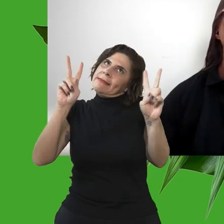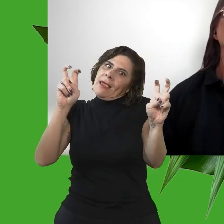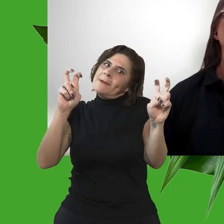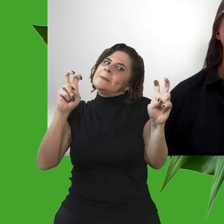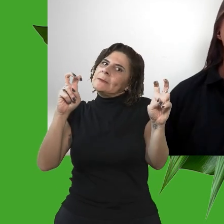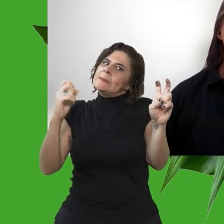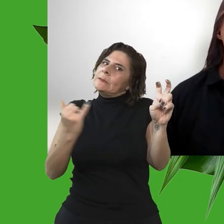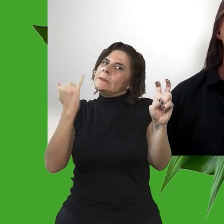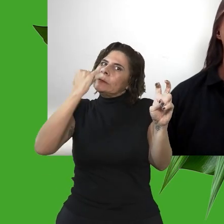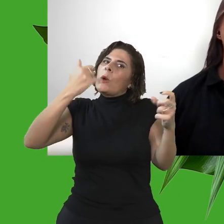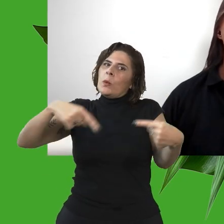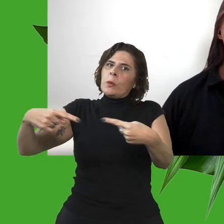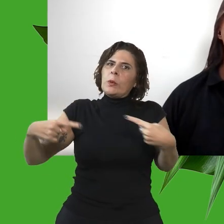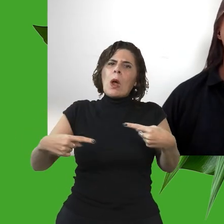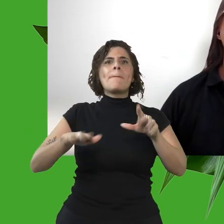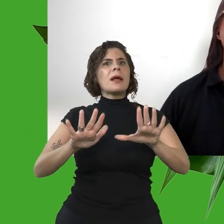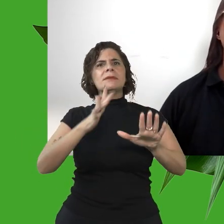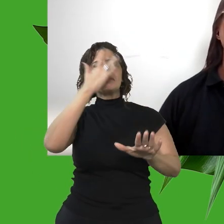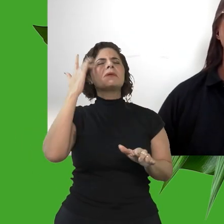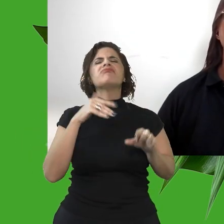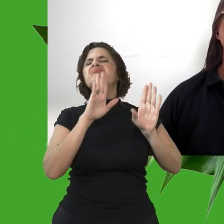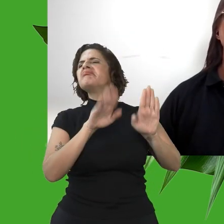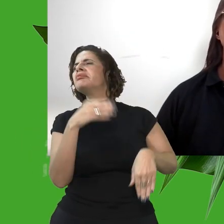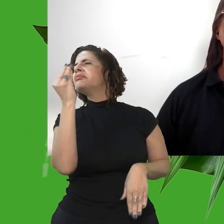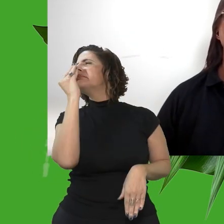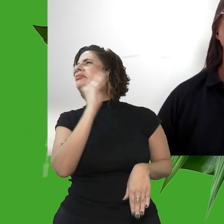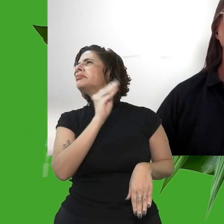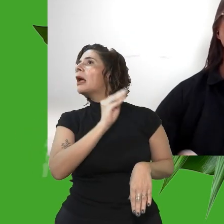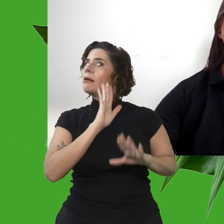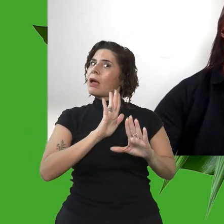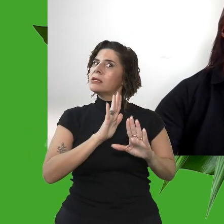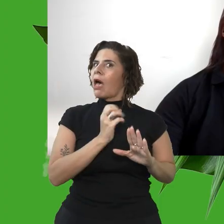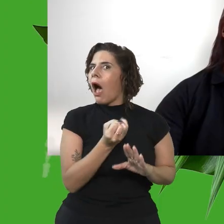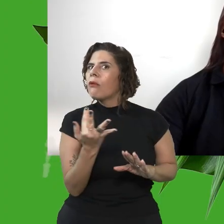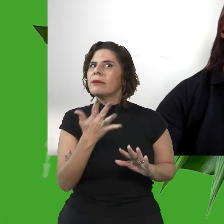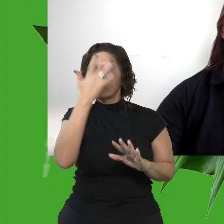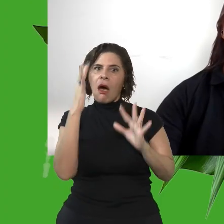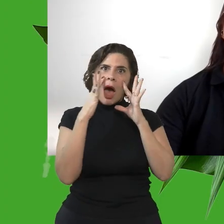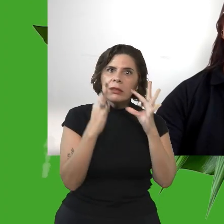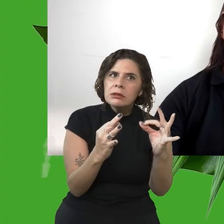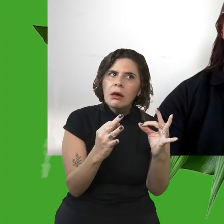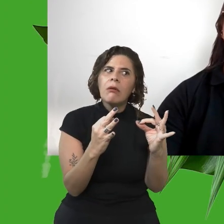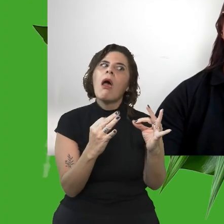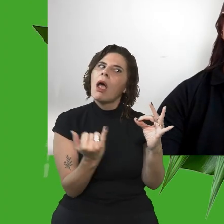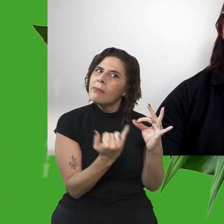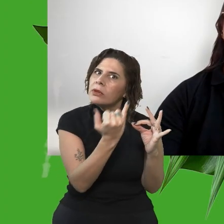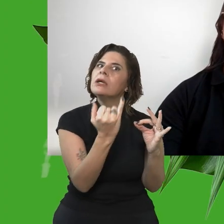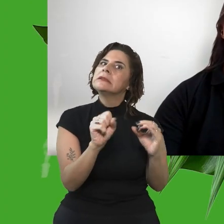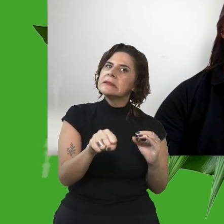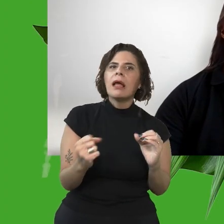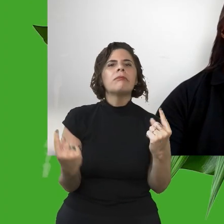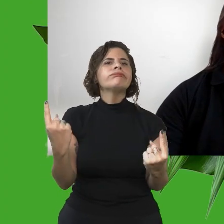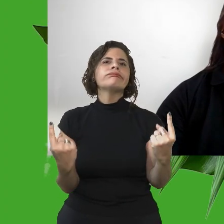algumas pessoas não levam tão a sério, outras pessoas já entendem o nível de importância, de atenção que a gente tem que dar para isso. Como é que vocês definiriam essa